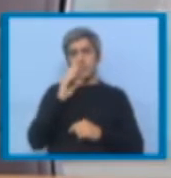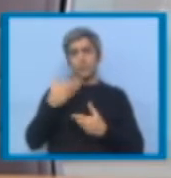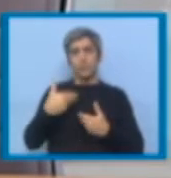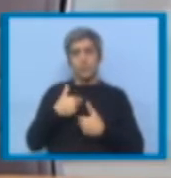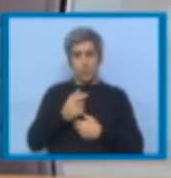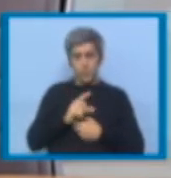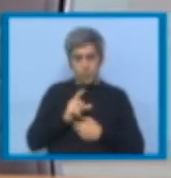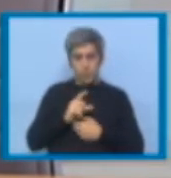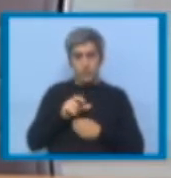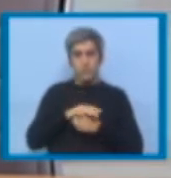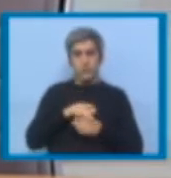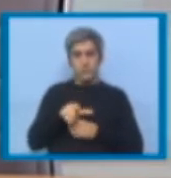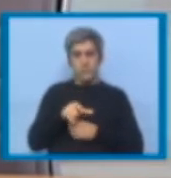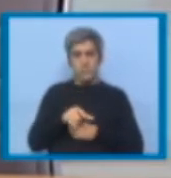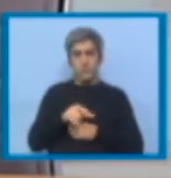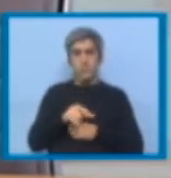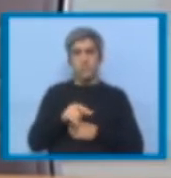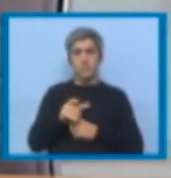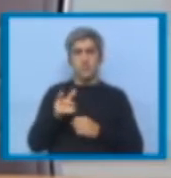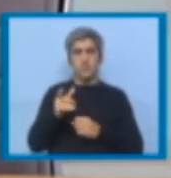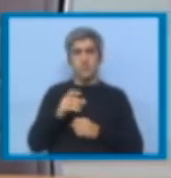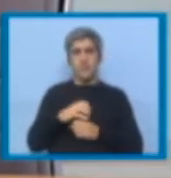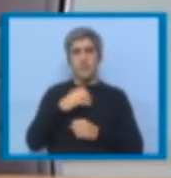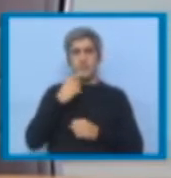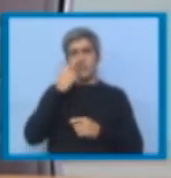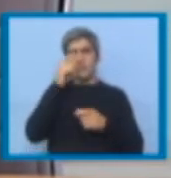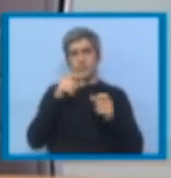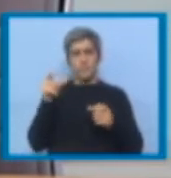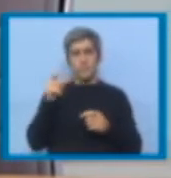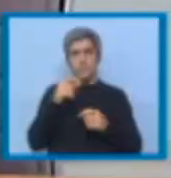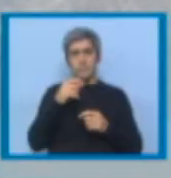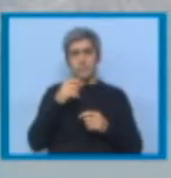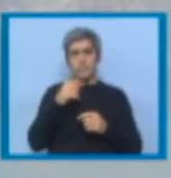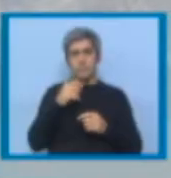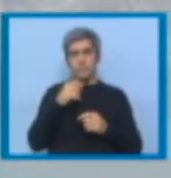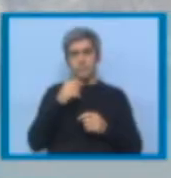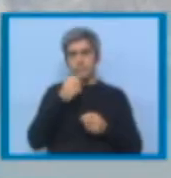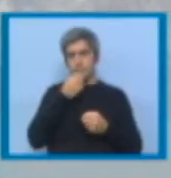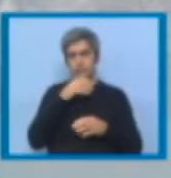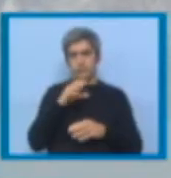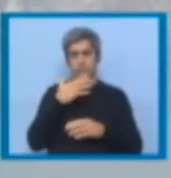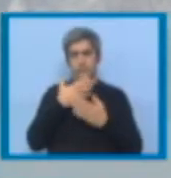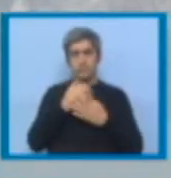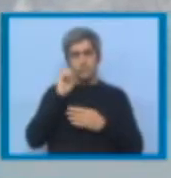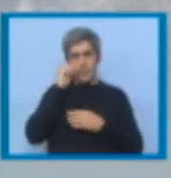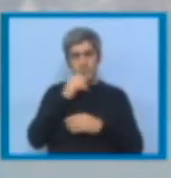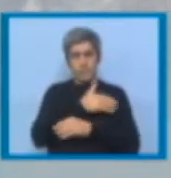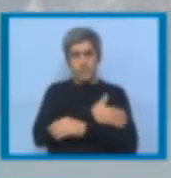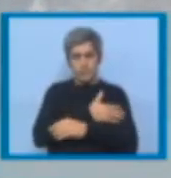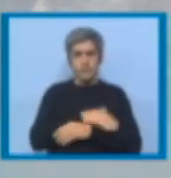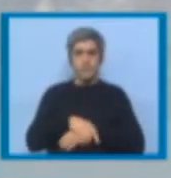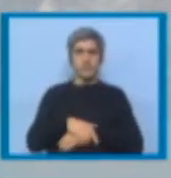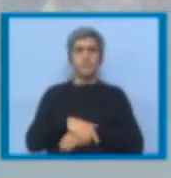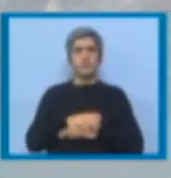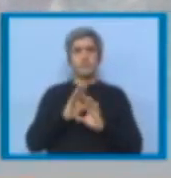ajuda numa situação destas, a confiança dos cidadãos fica muito debilitada e, portanto, é